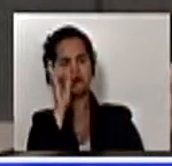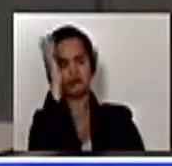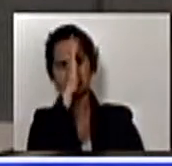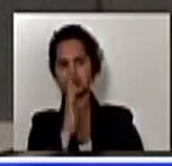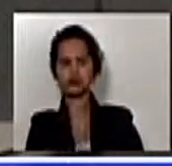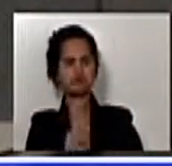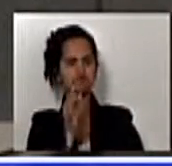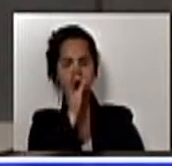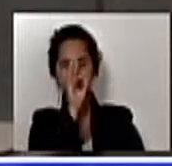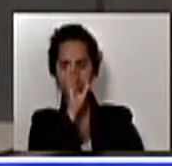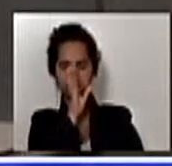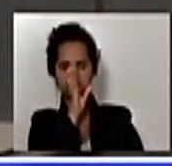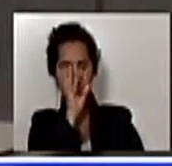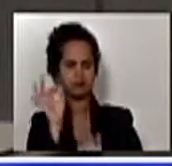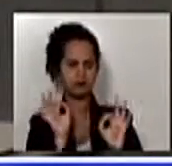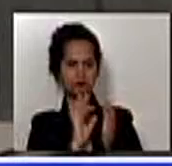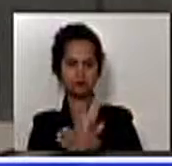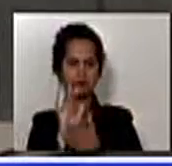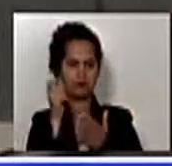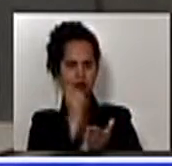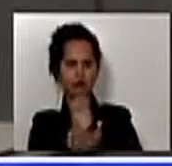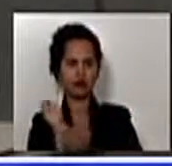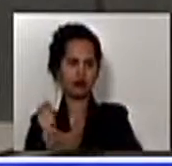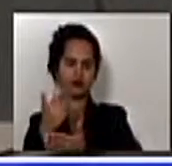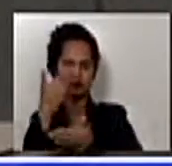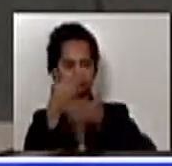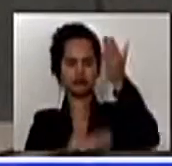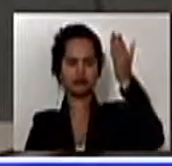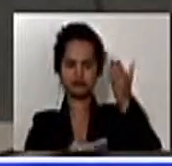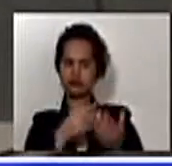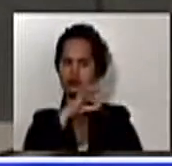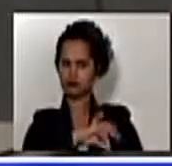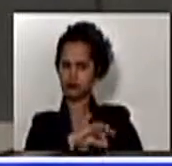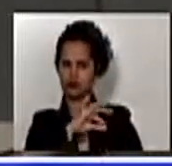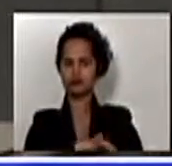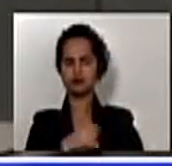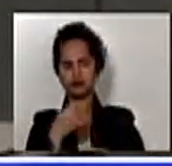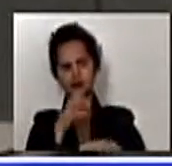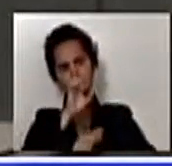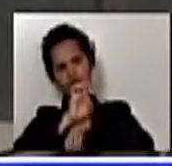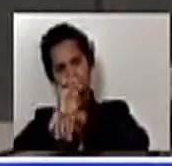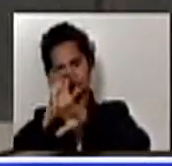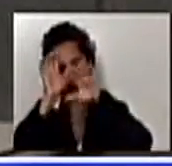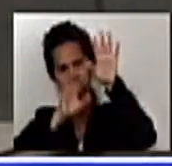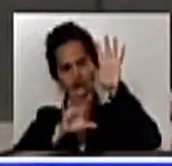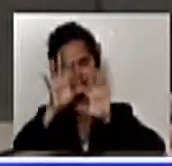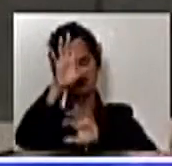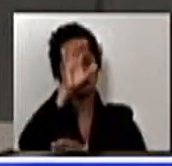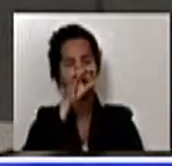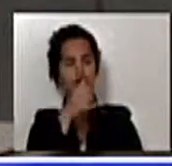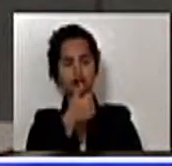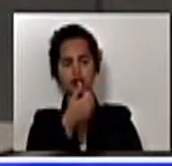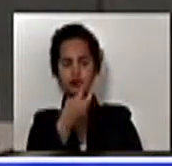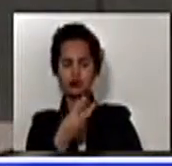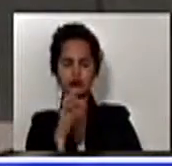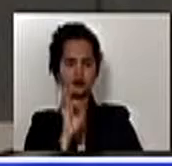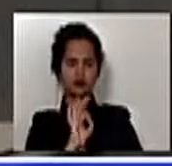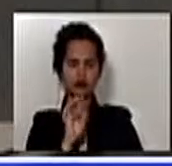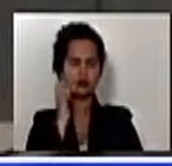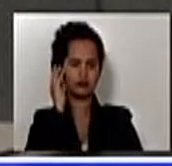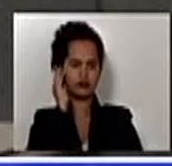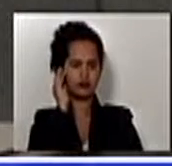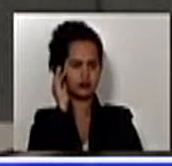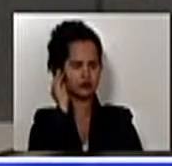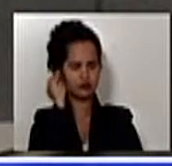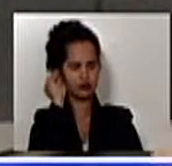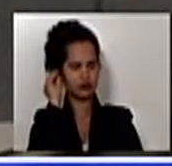no Brasil em não deixar de pagar a folha de pagamento, principalmente os estados, não é? Não se falava em 13º, e a gente vê aqui em Alagoas